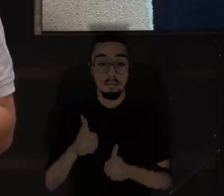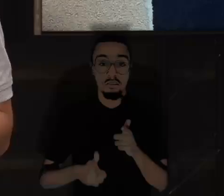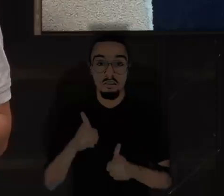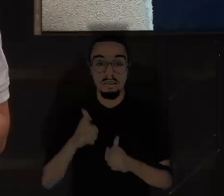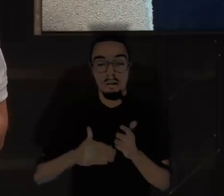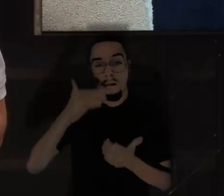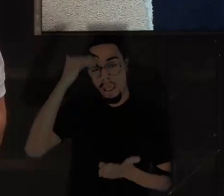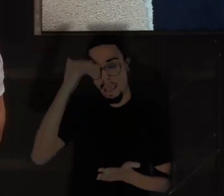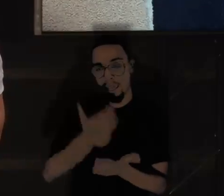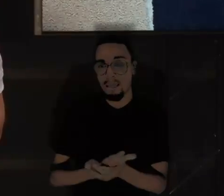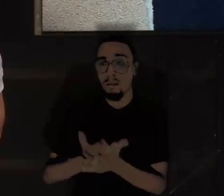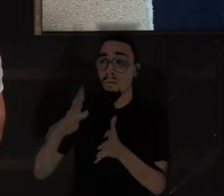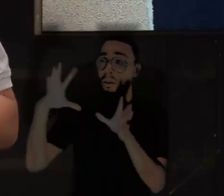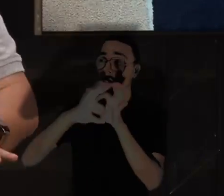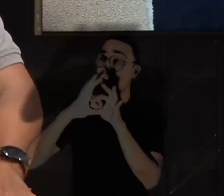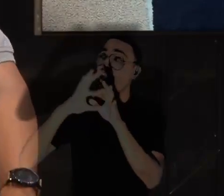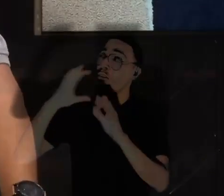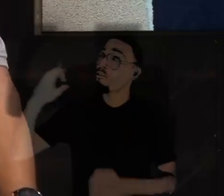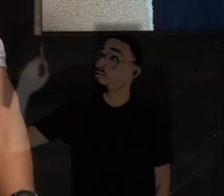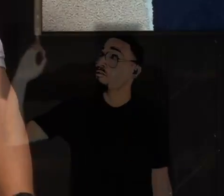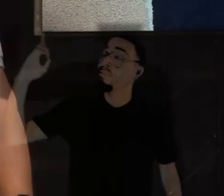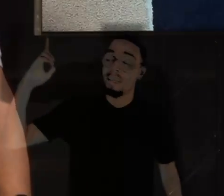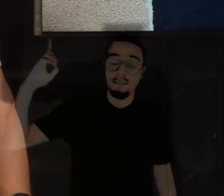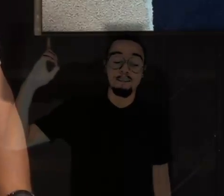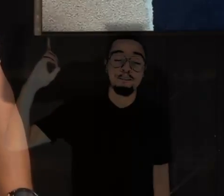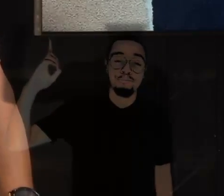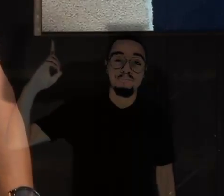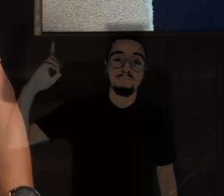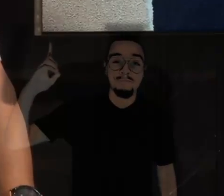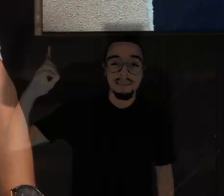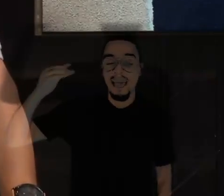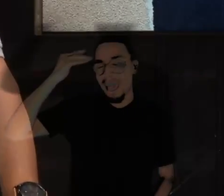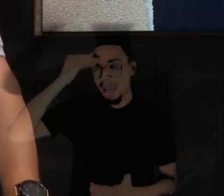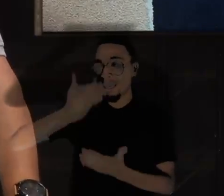tendo um exército de 32 mil homens sendo reduzido a 300.